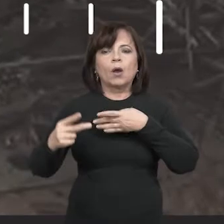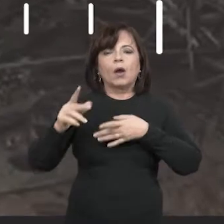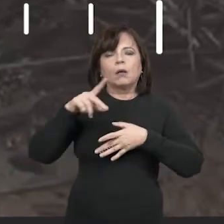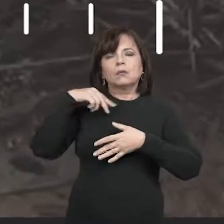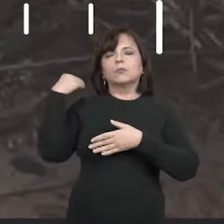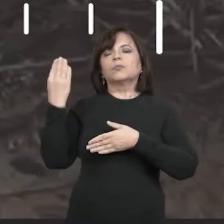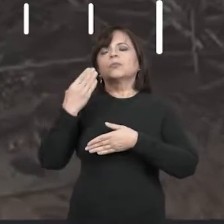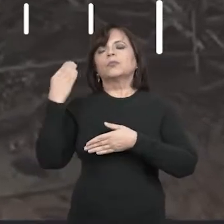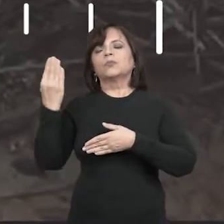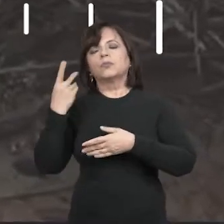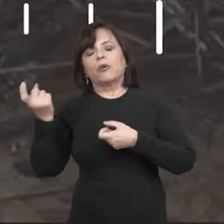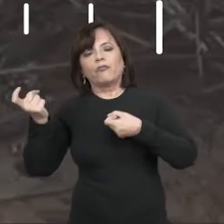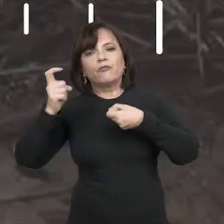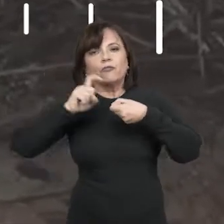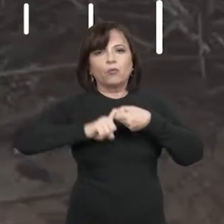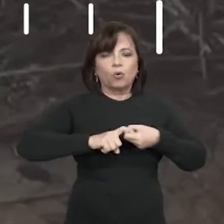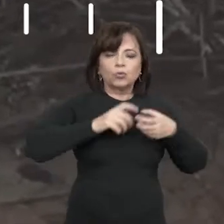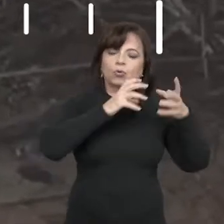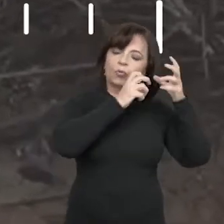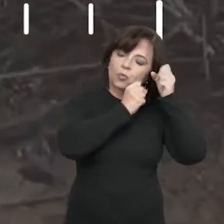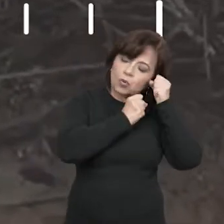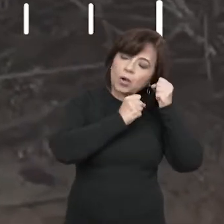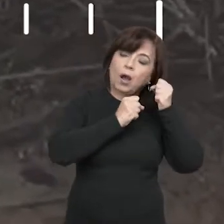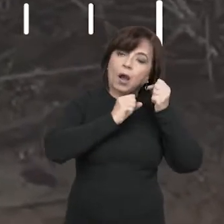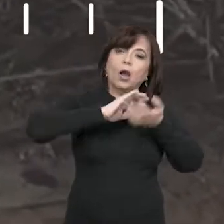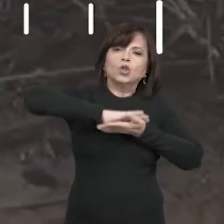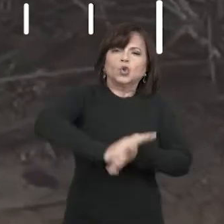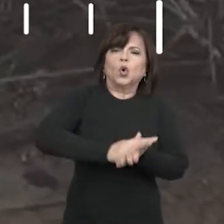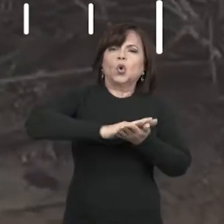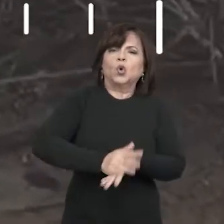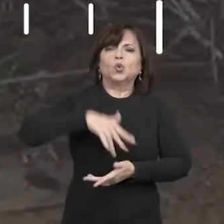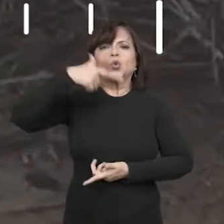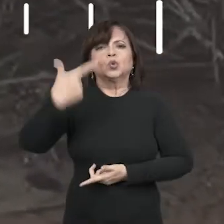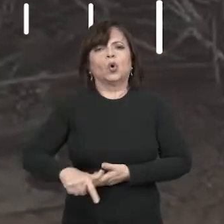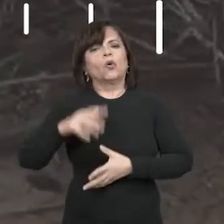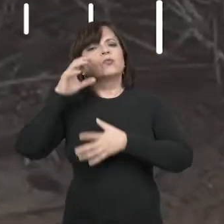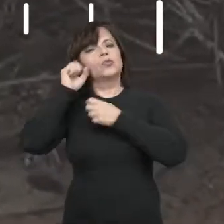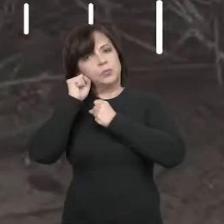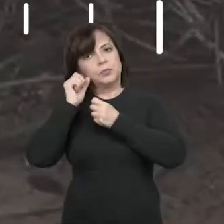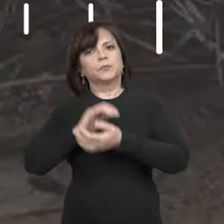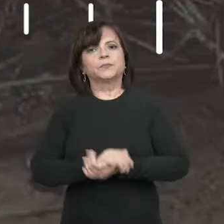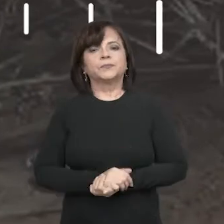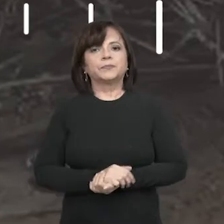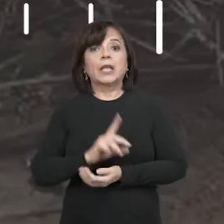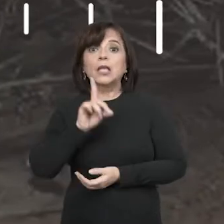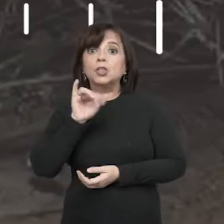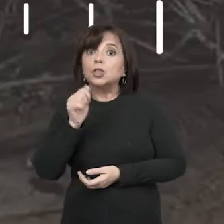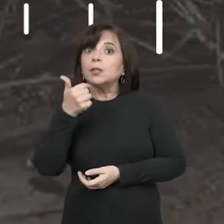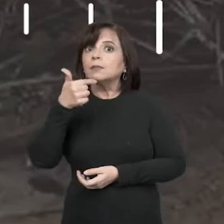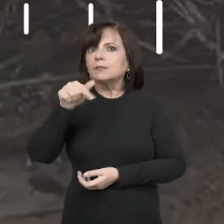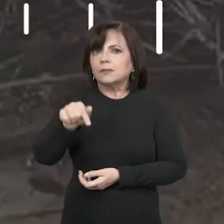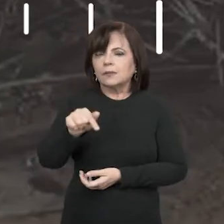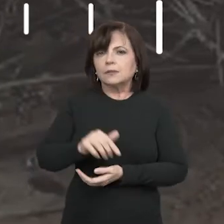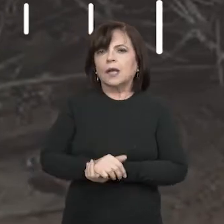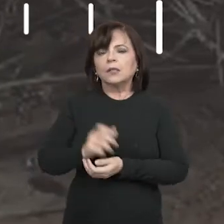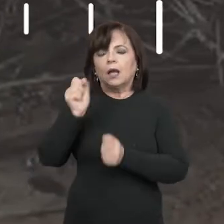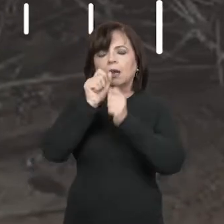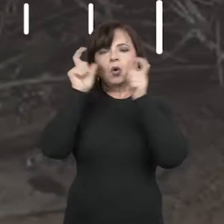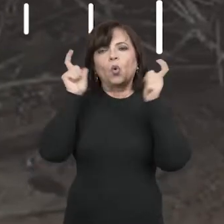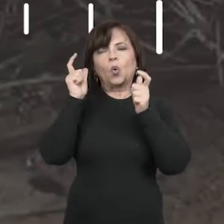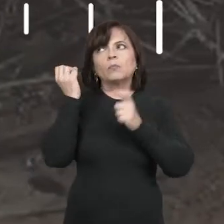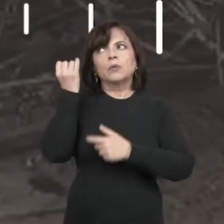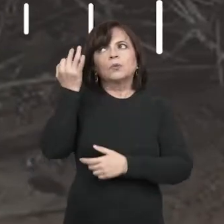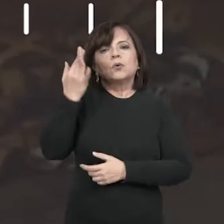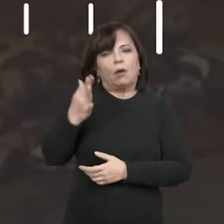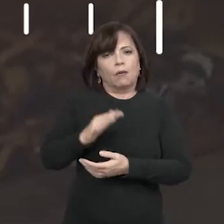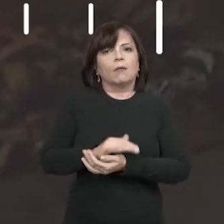Já desacordada, voltou para o quarto, sofreu 9 sessões de tortura e dormiu. No dia 17, ela